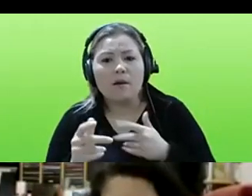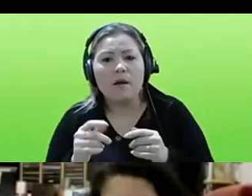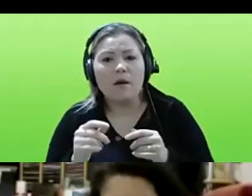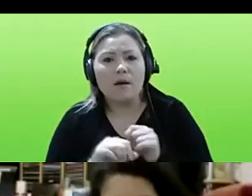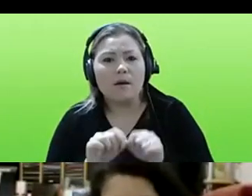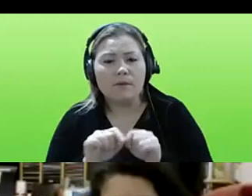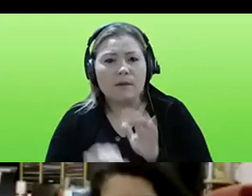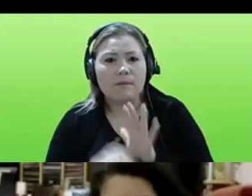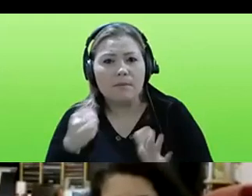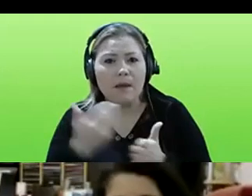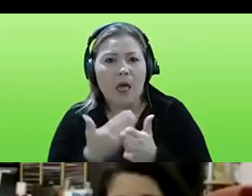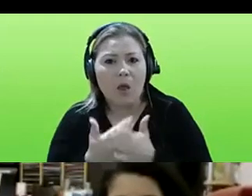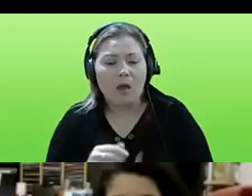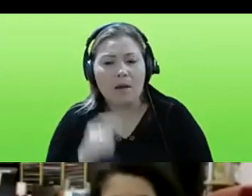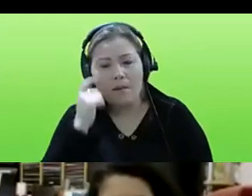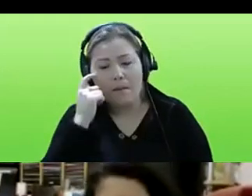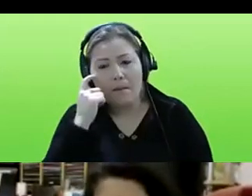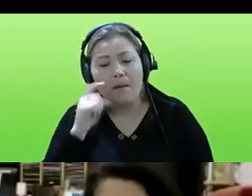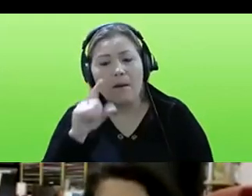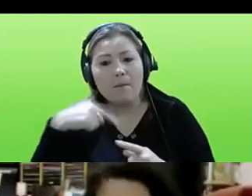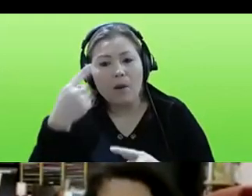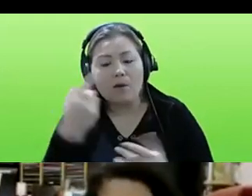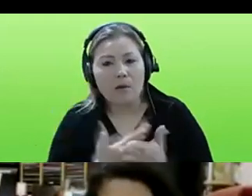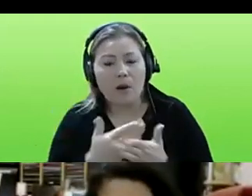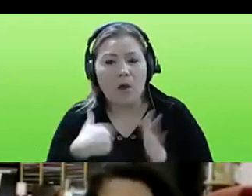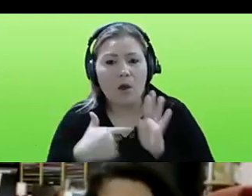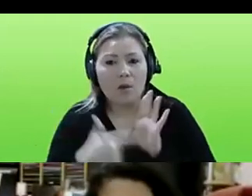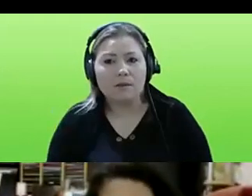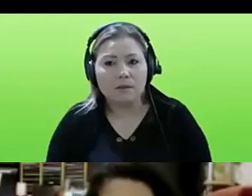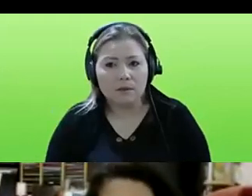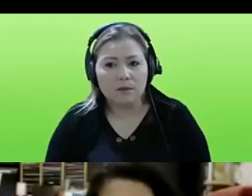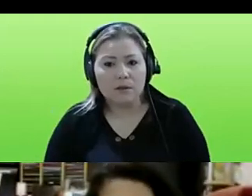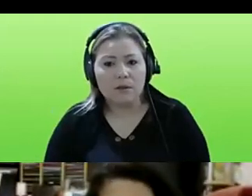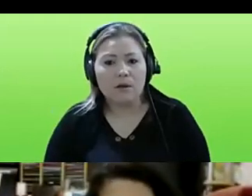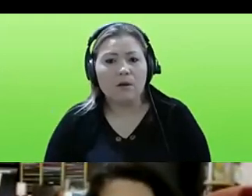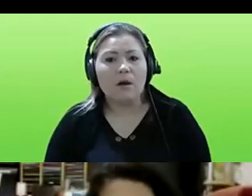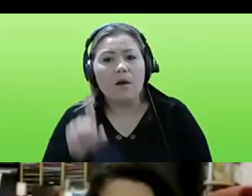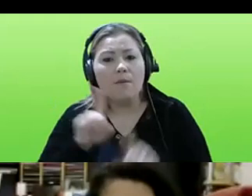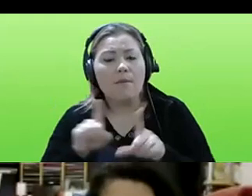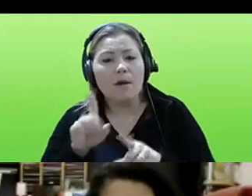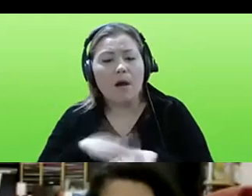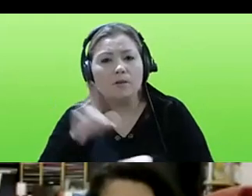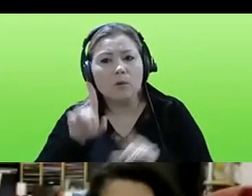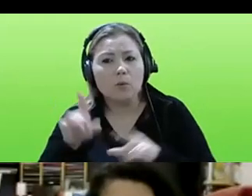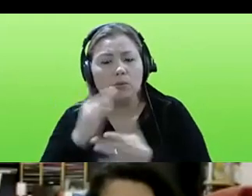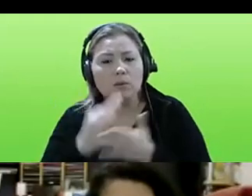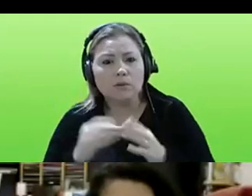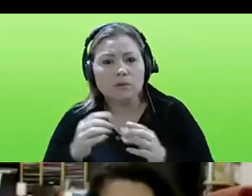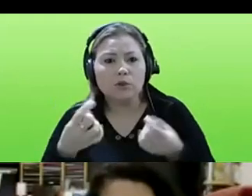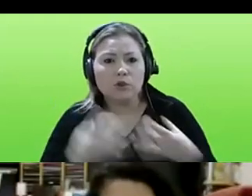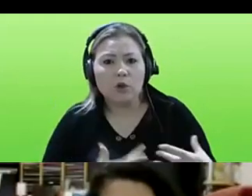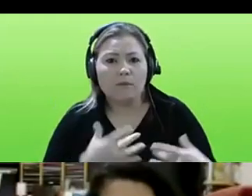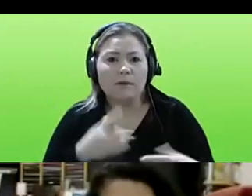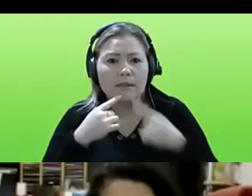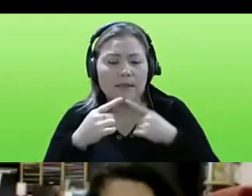primeira aula, então. Daí, então, a próxima aula eu apresento. Fora algum texto que sobre da crítica